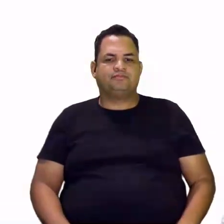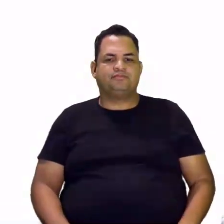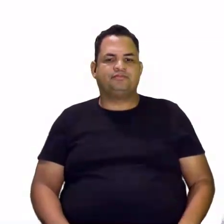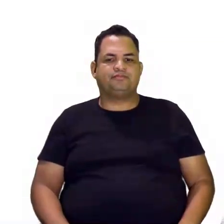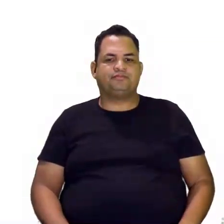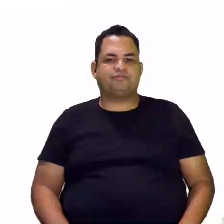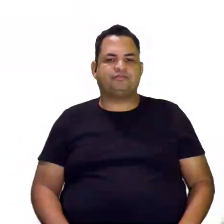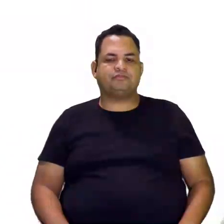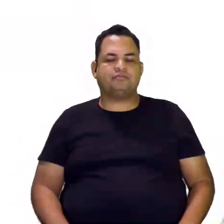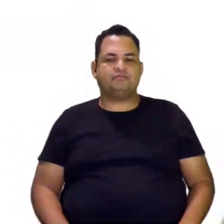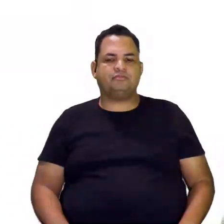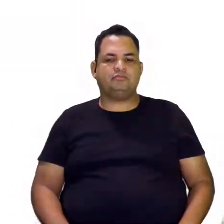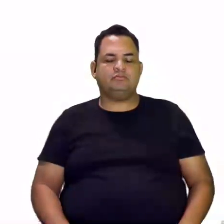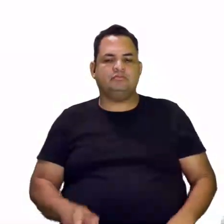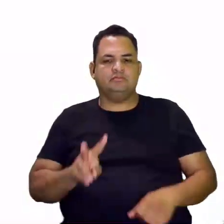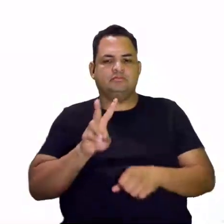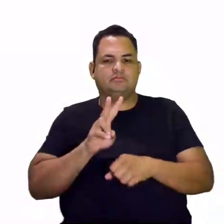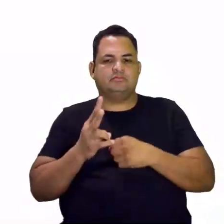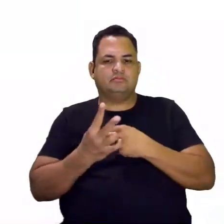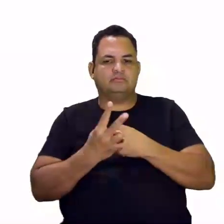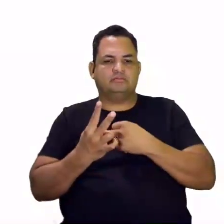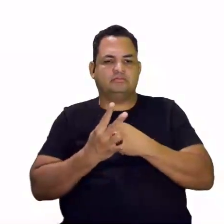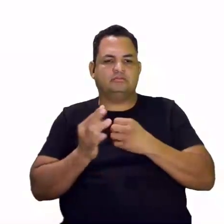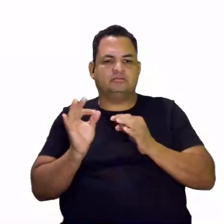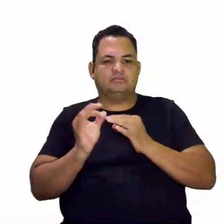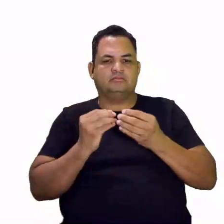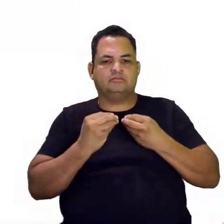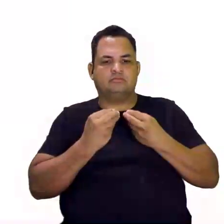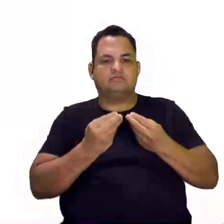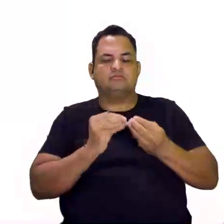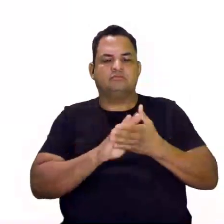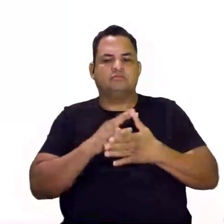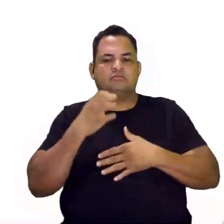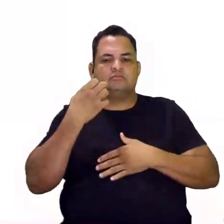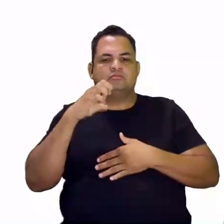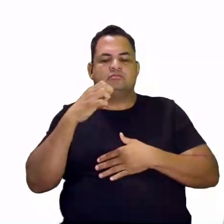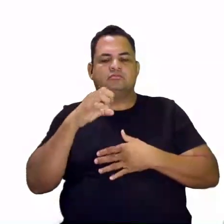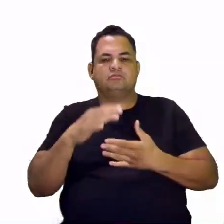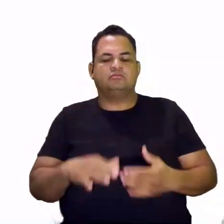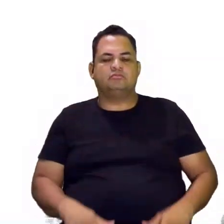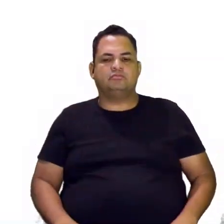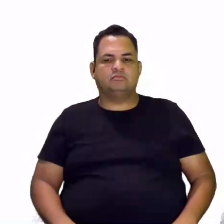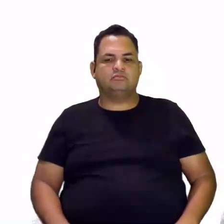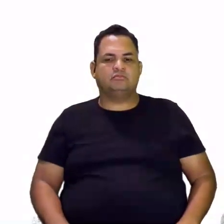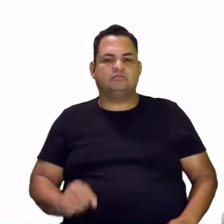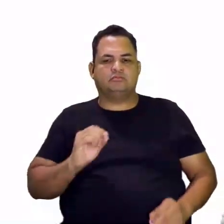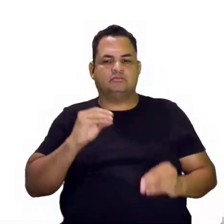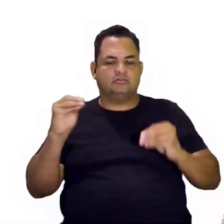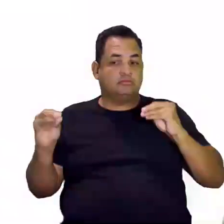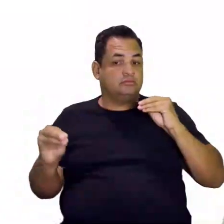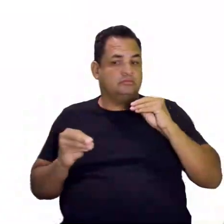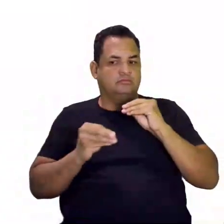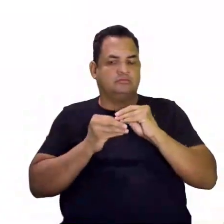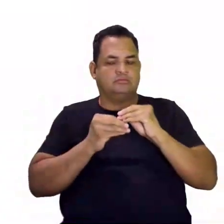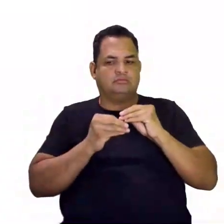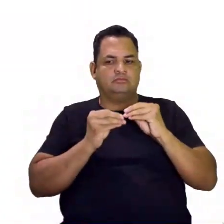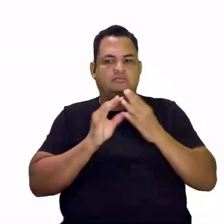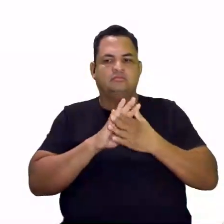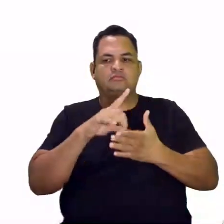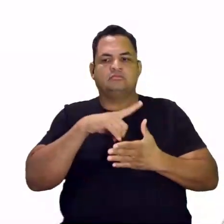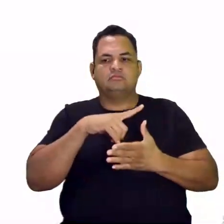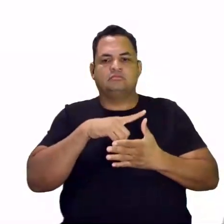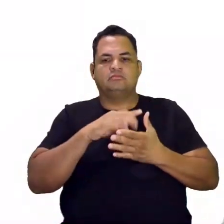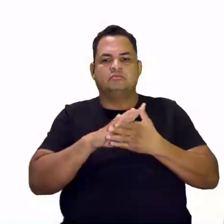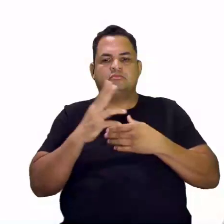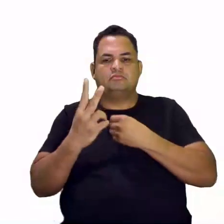azulzinho, proteção e também fornecendo energia. Então, os que foram incorporados receberam